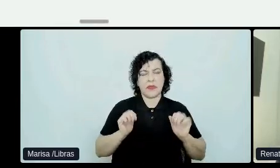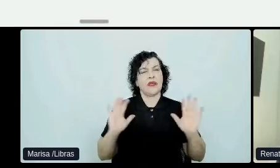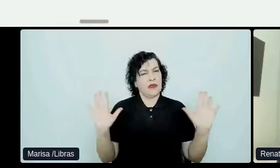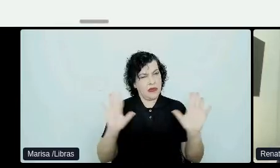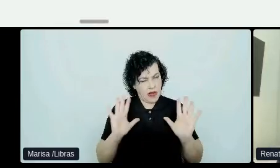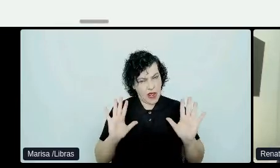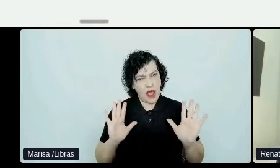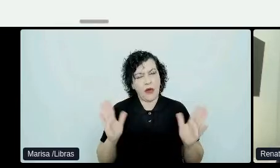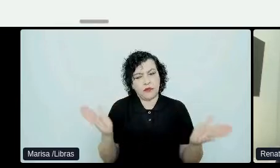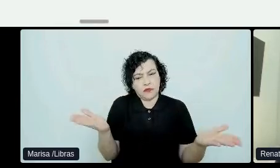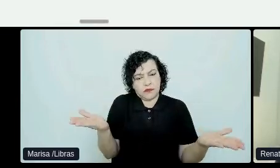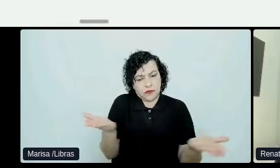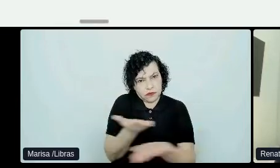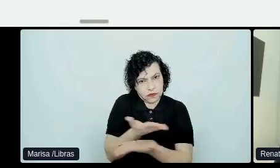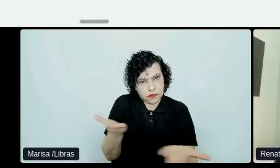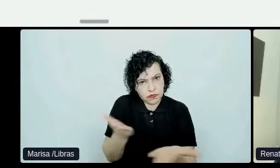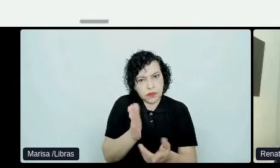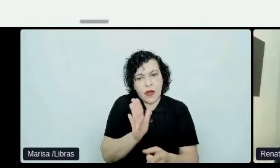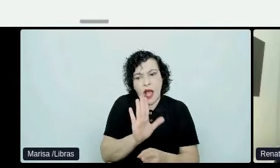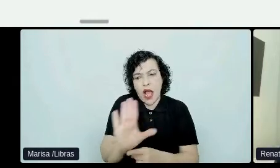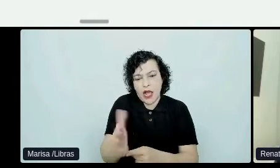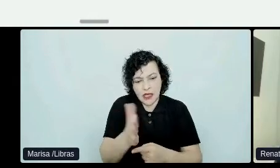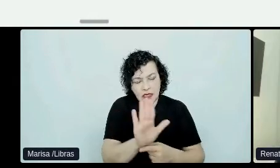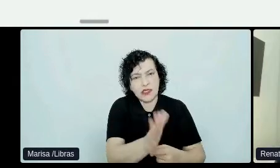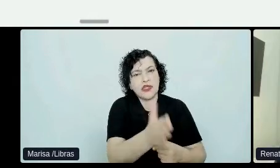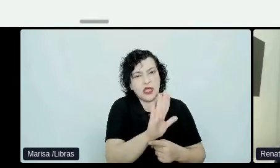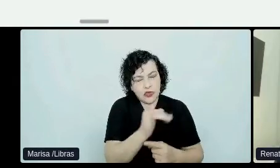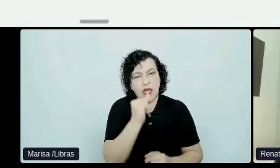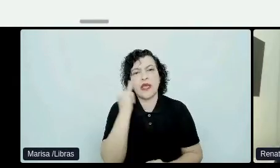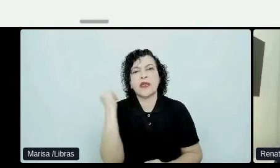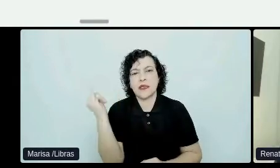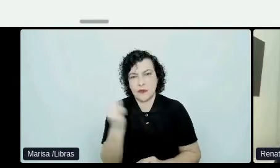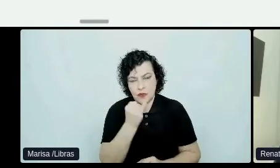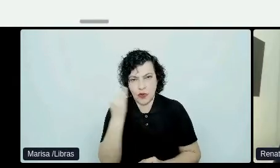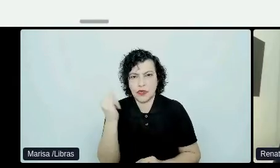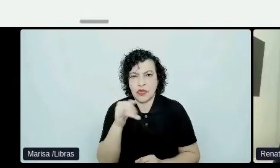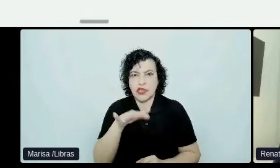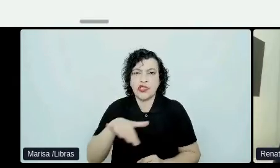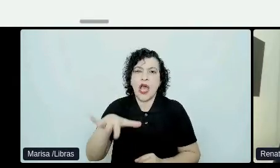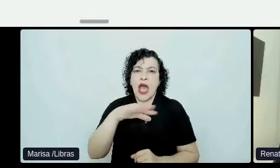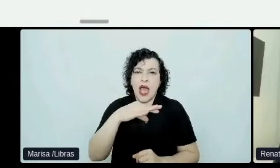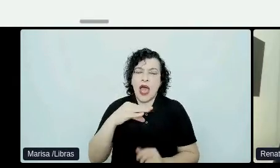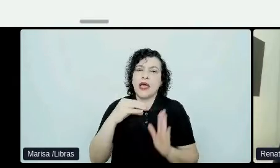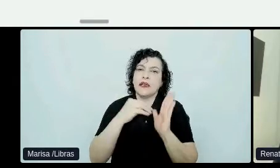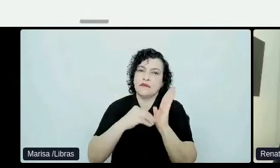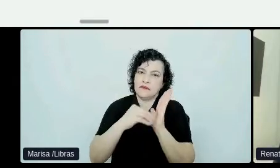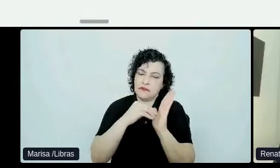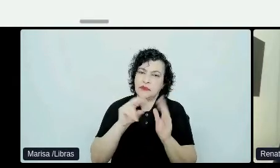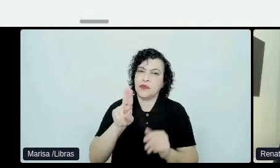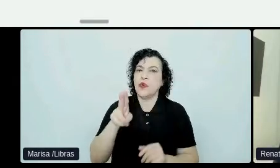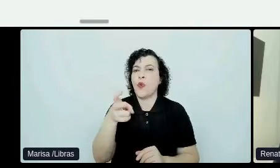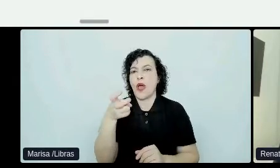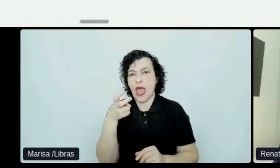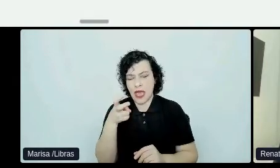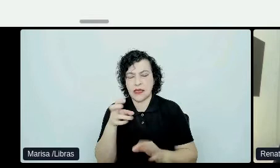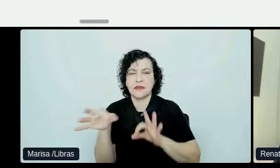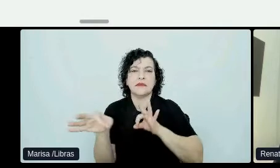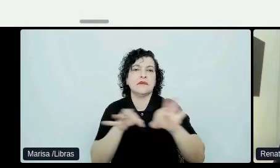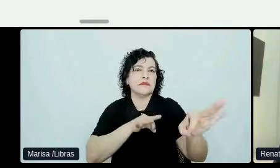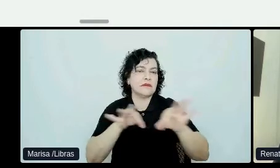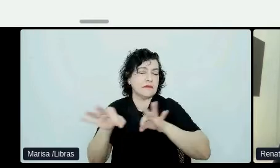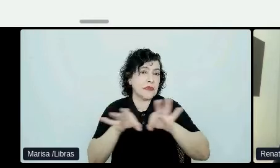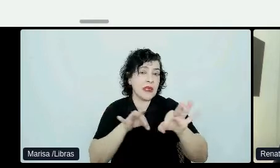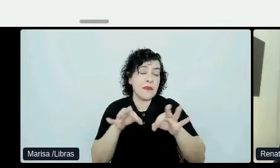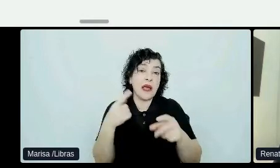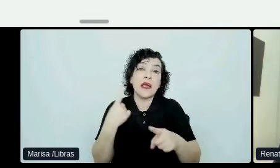escolhas, né, de coisas estruturais da solução que o X-Designer faz, né? Coisas que são